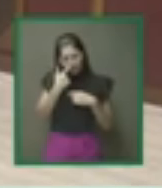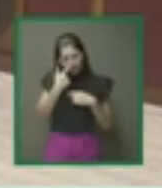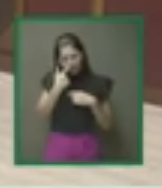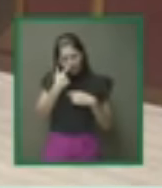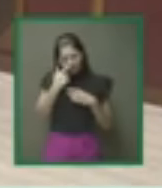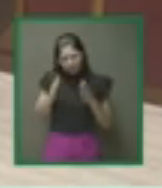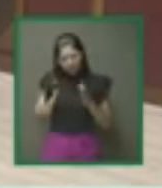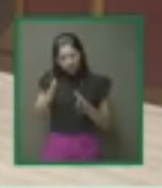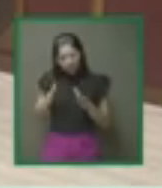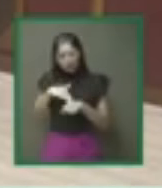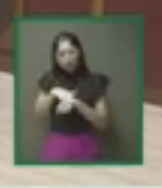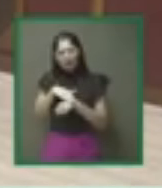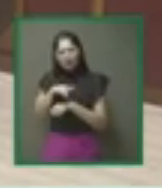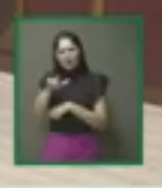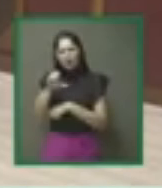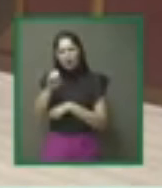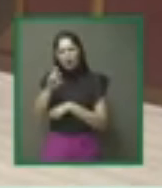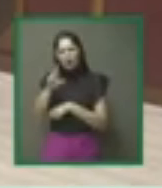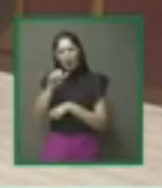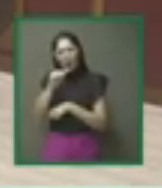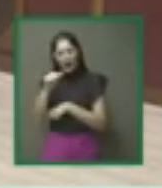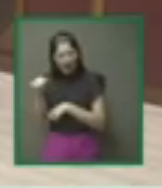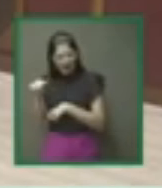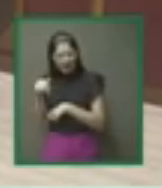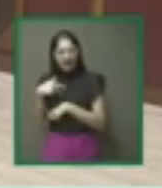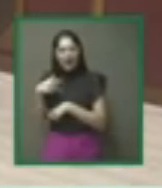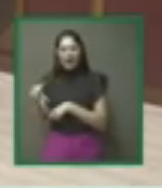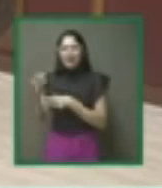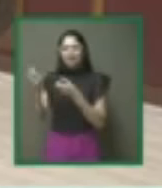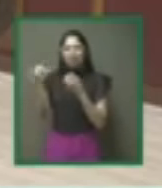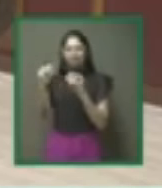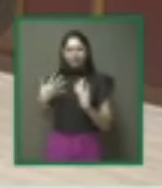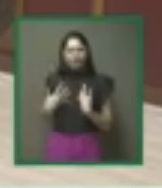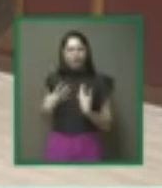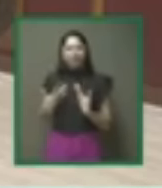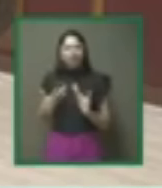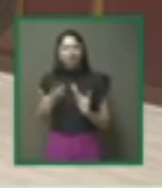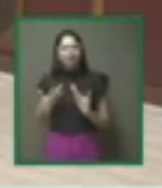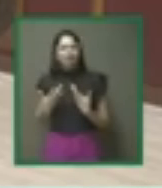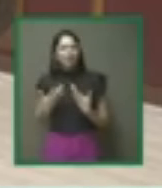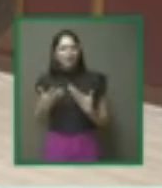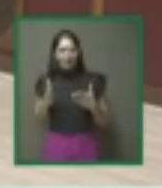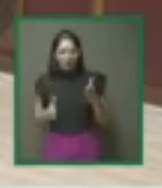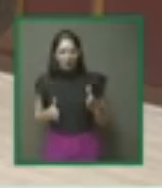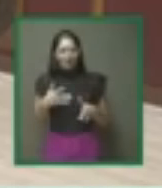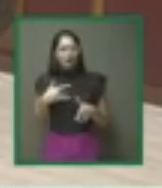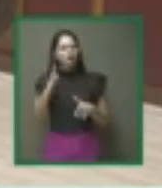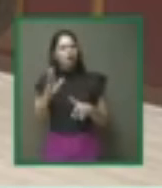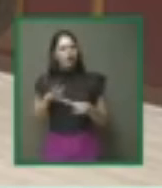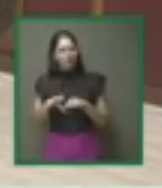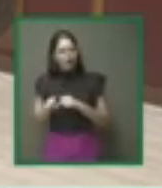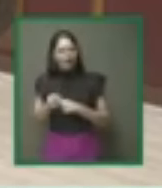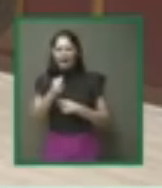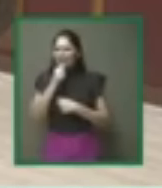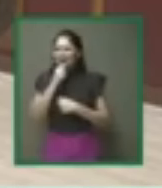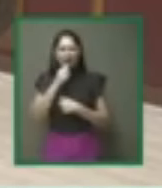com o Lohan disse assim, olha, poxa, já faz um período que eu estou formado, ainda